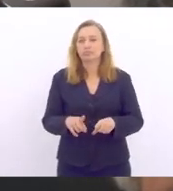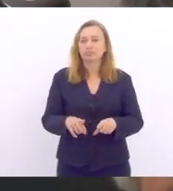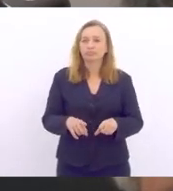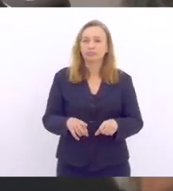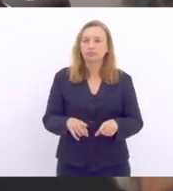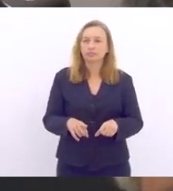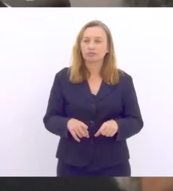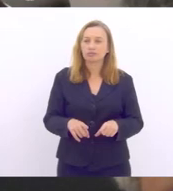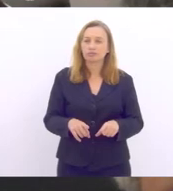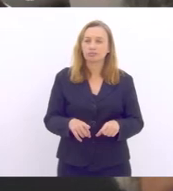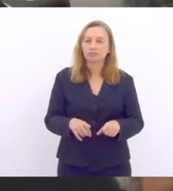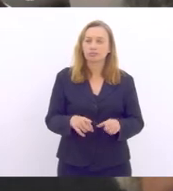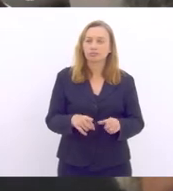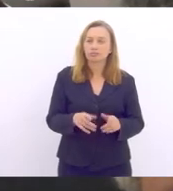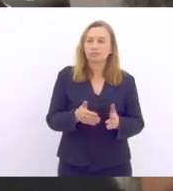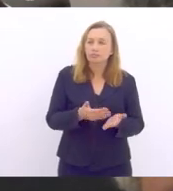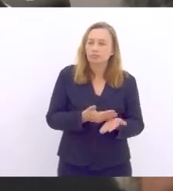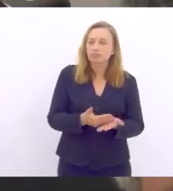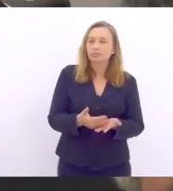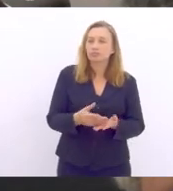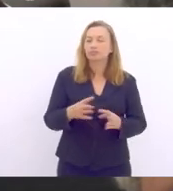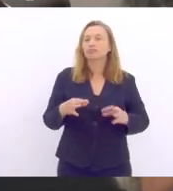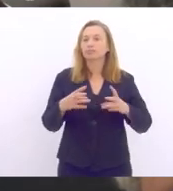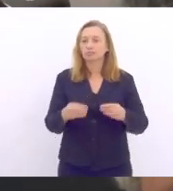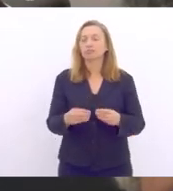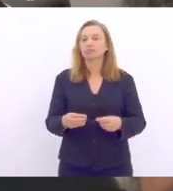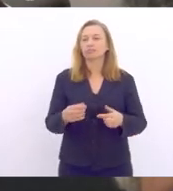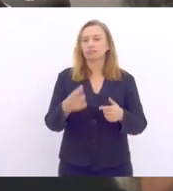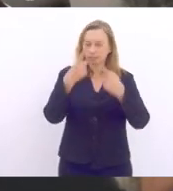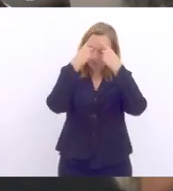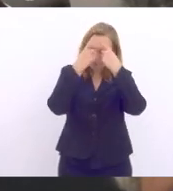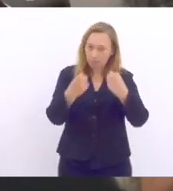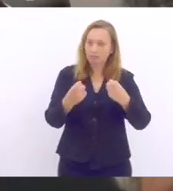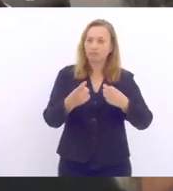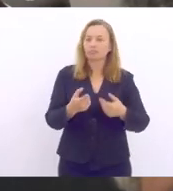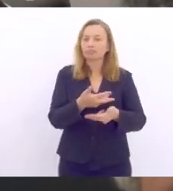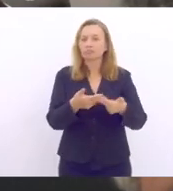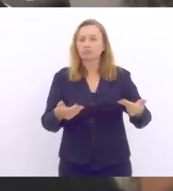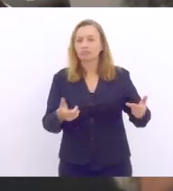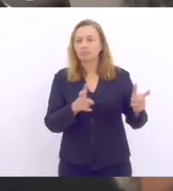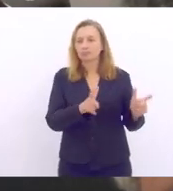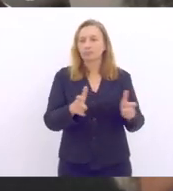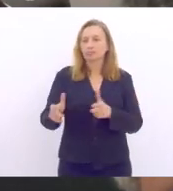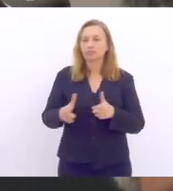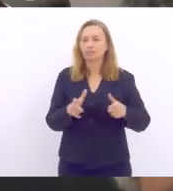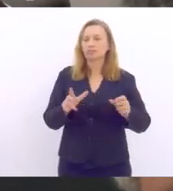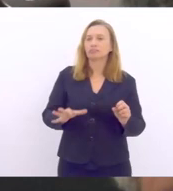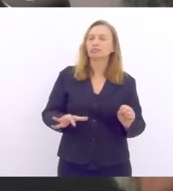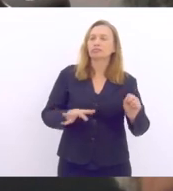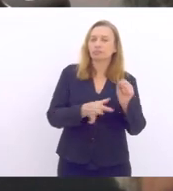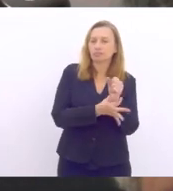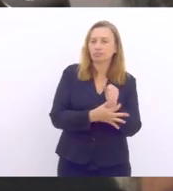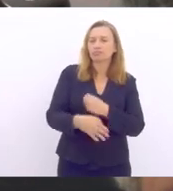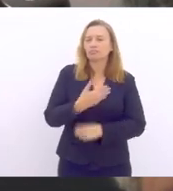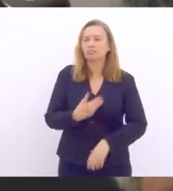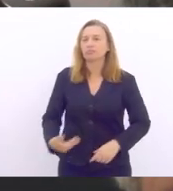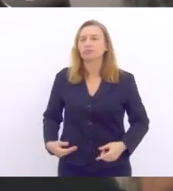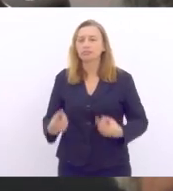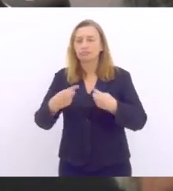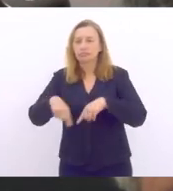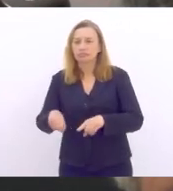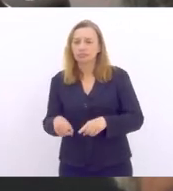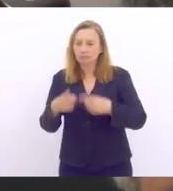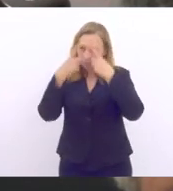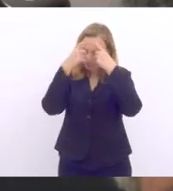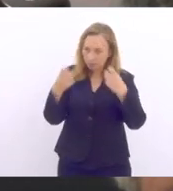dos conflitos. É, e a gente vê isso em vários aspectos, na segurança pública, no combate à violência urbana, como,